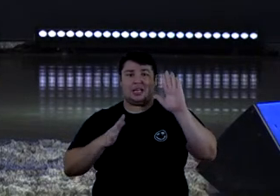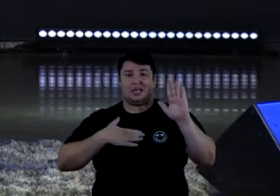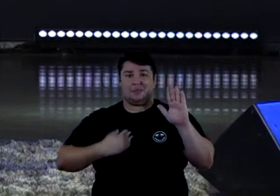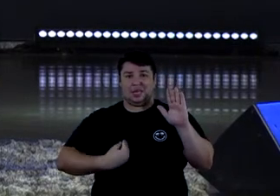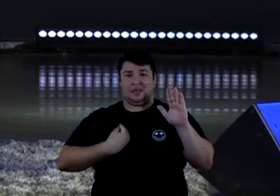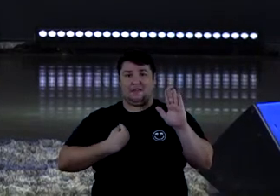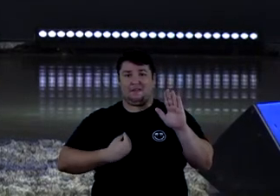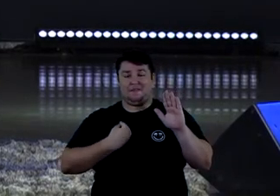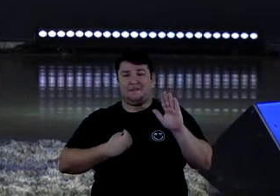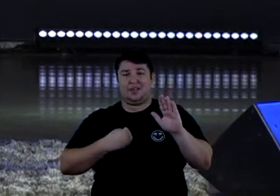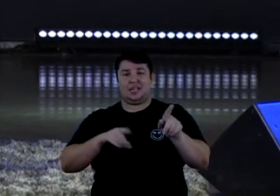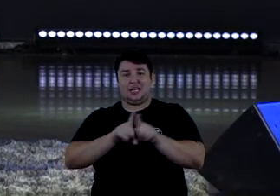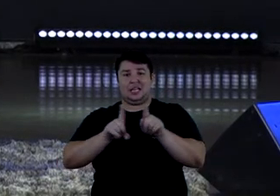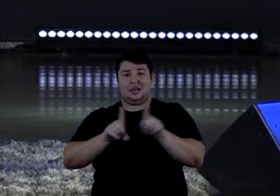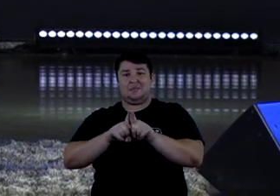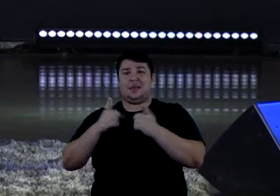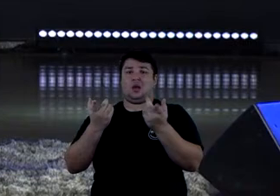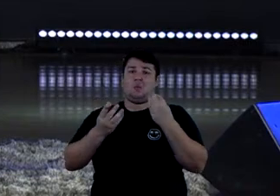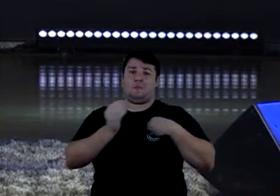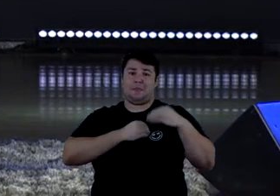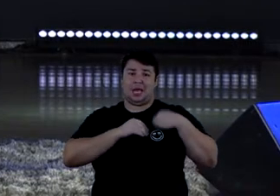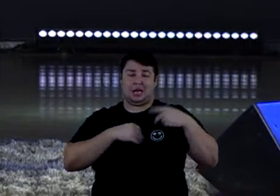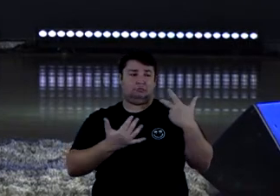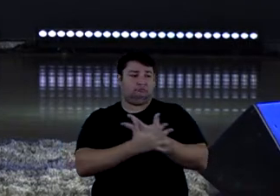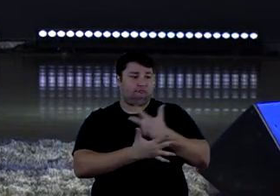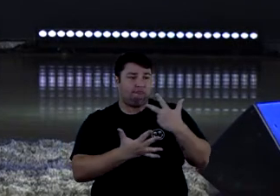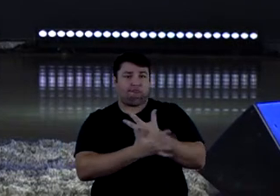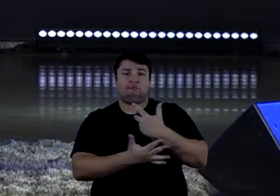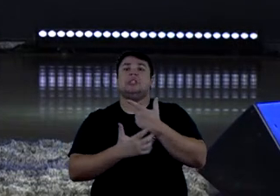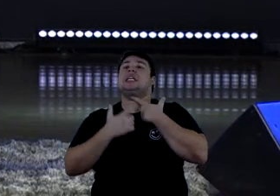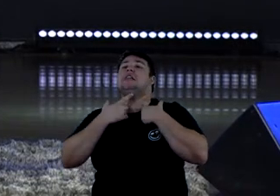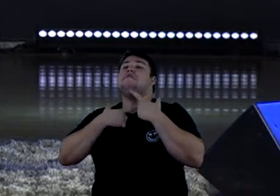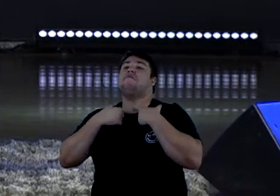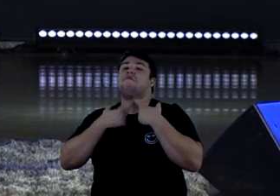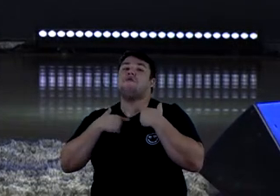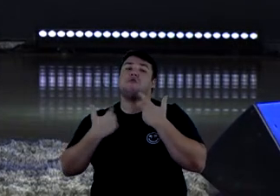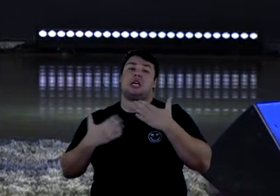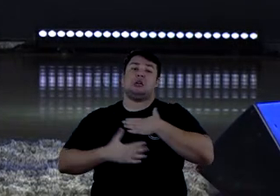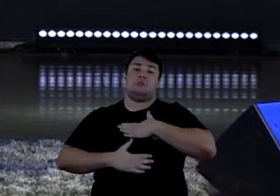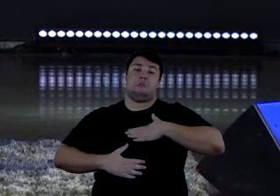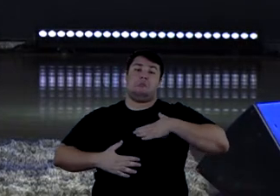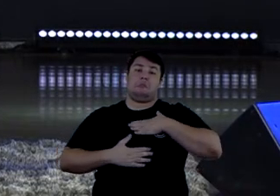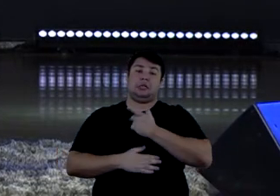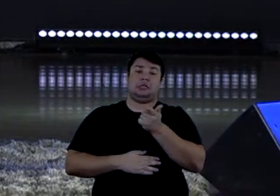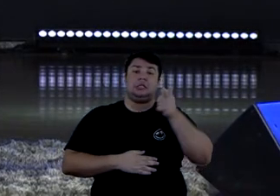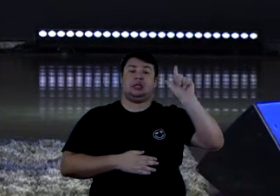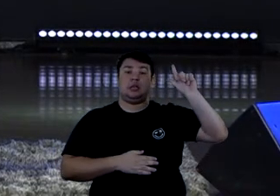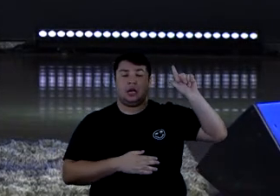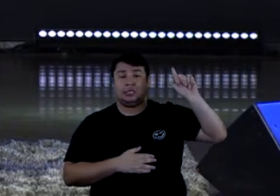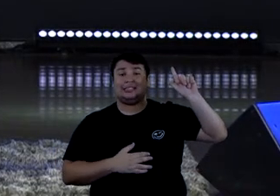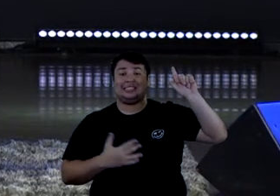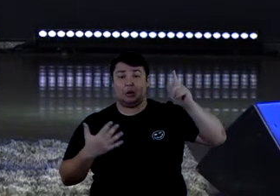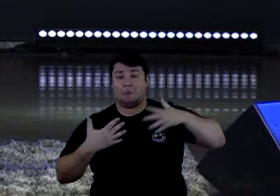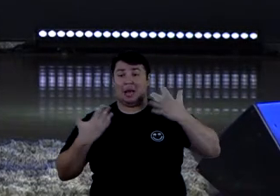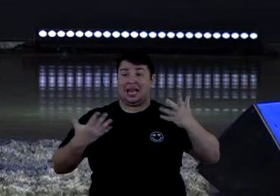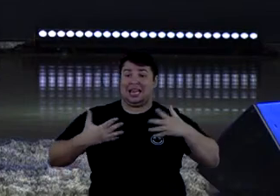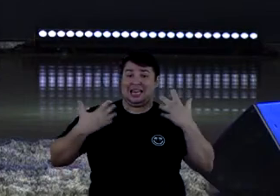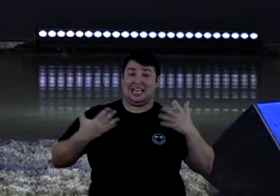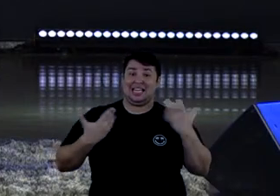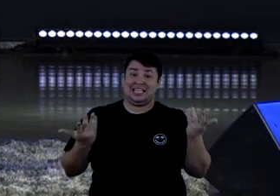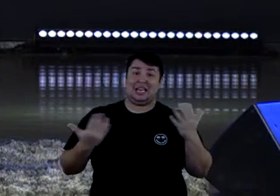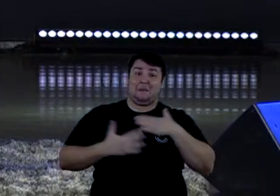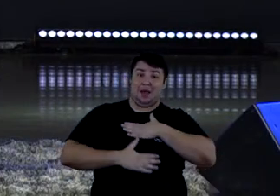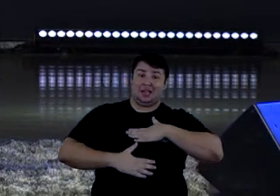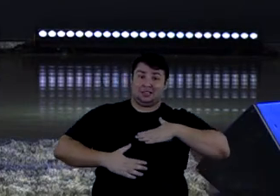as mesmas mazelas, os mesmos pecados, as mesmas vontades e prazeres que antes me davam alegria e satisfação.